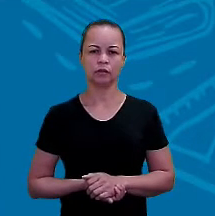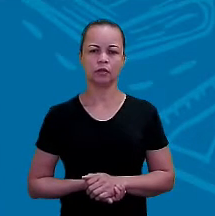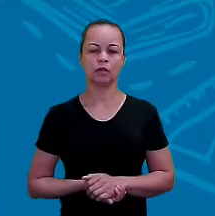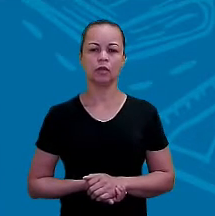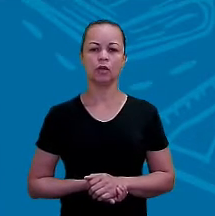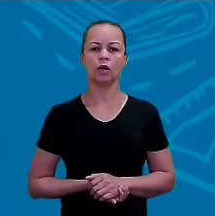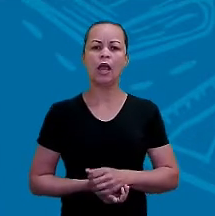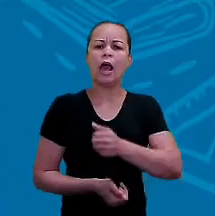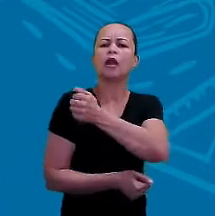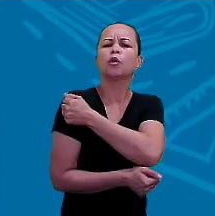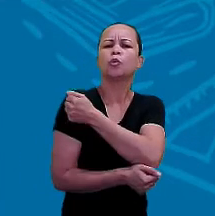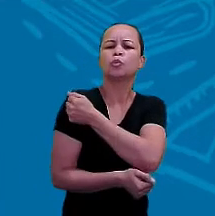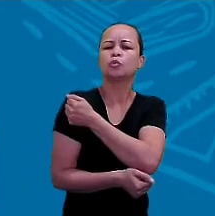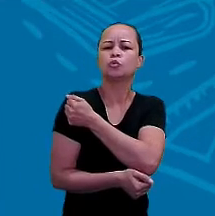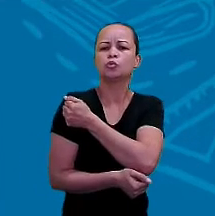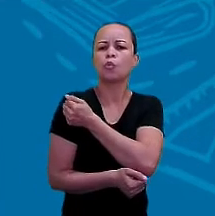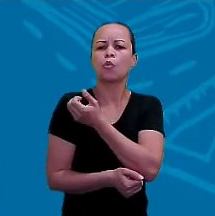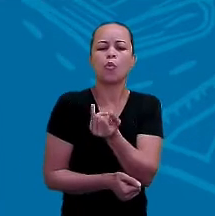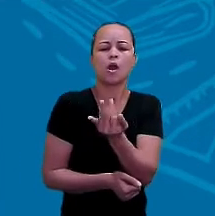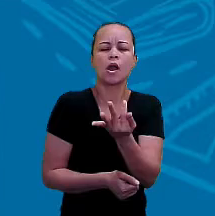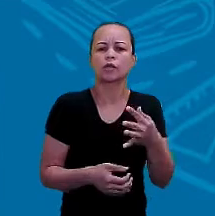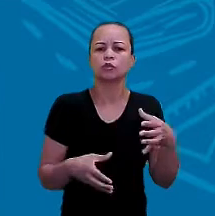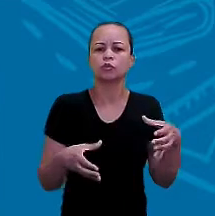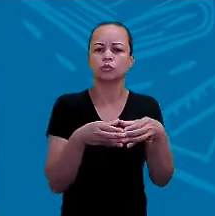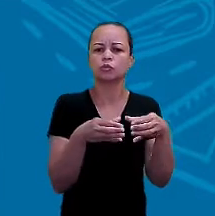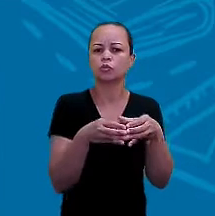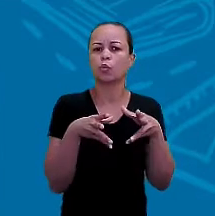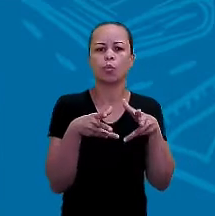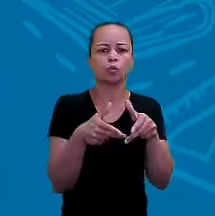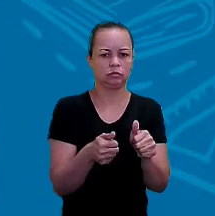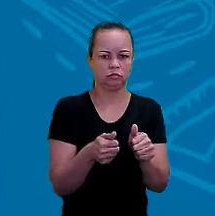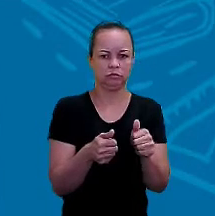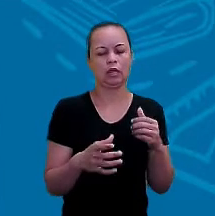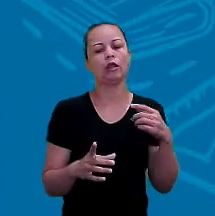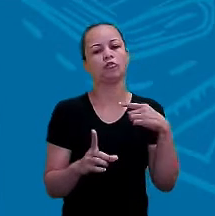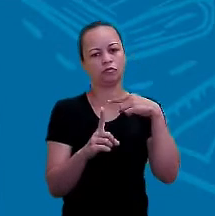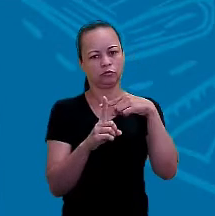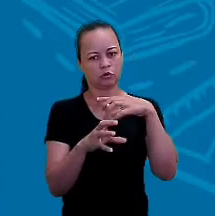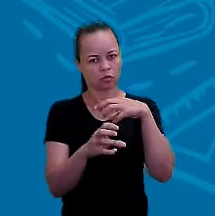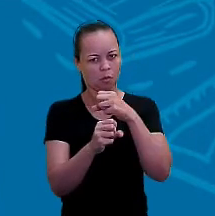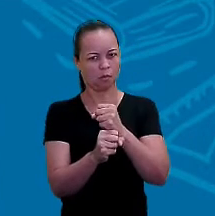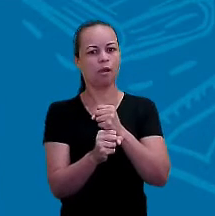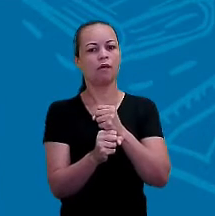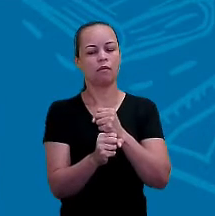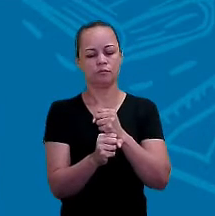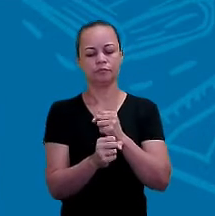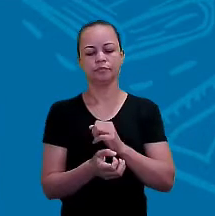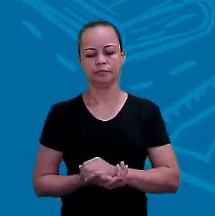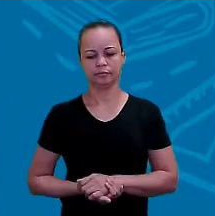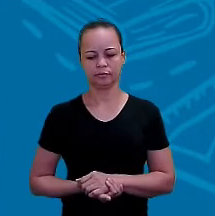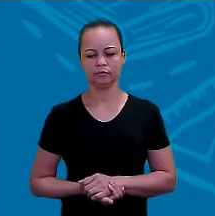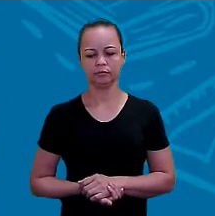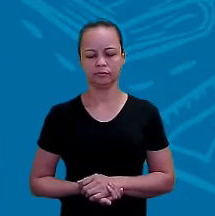na turma, tá? Na turma toda. Vou somar tudinho. Então, eu pego,